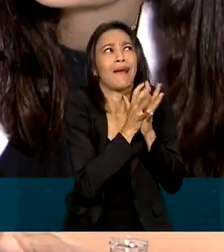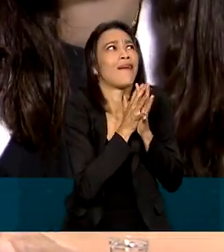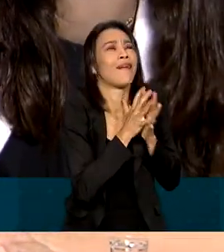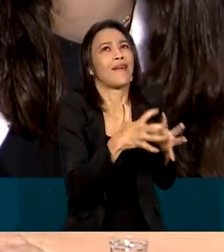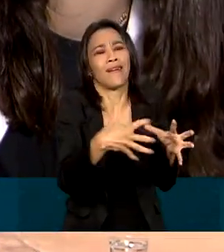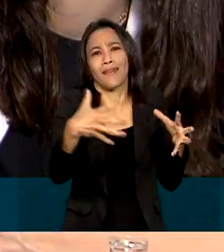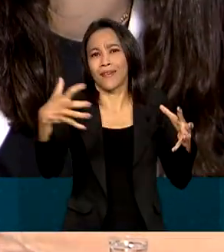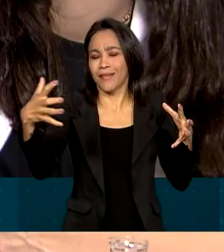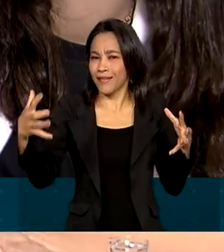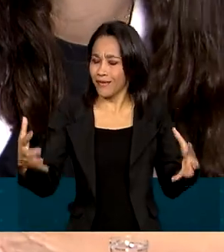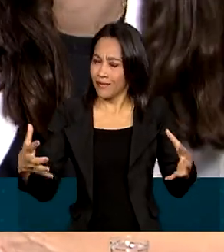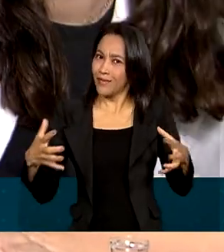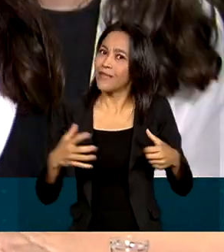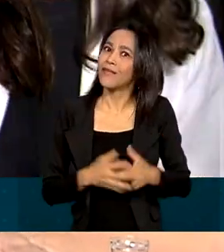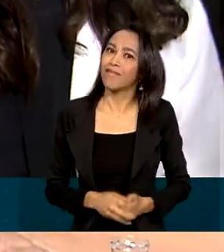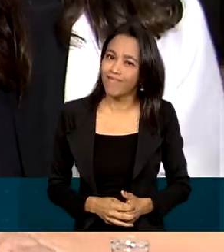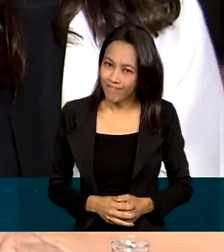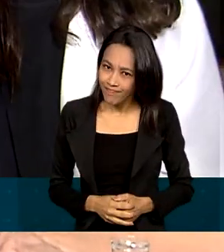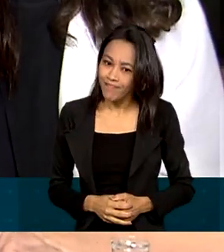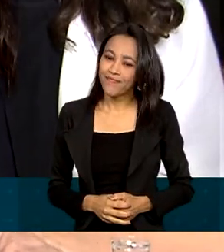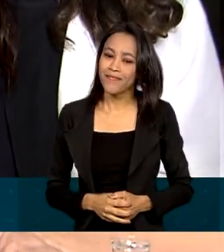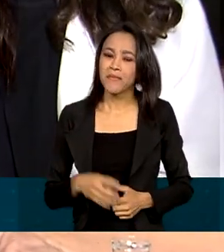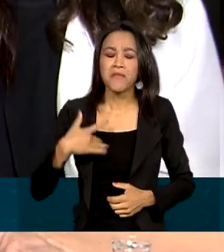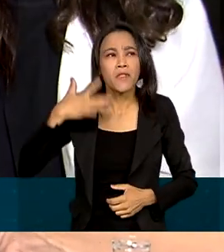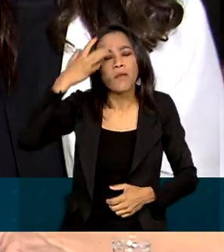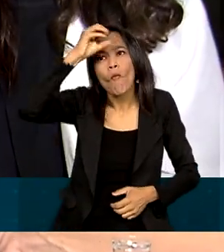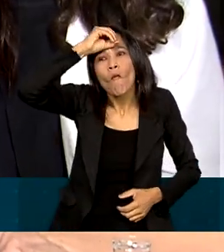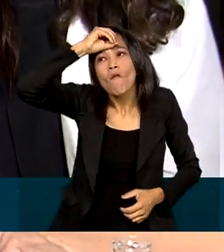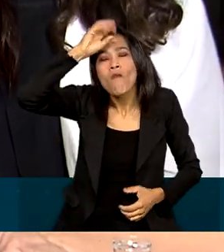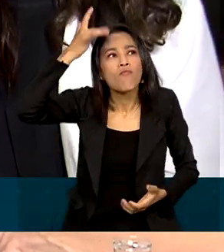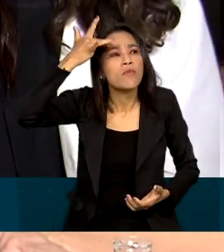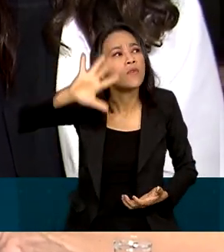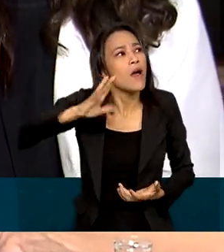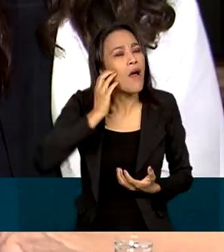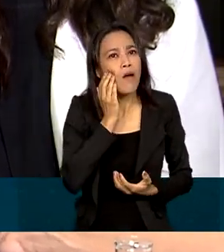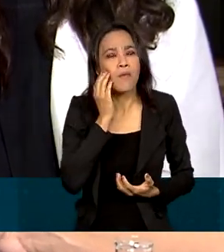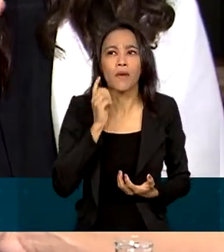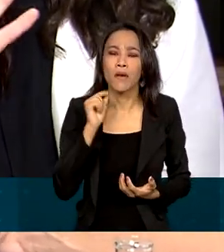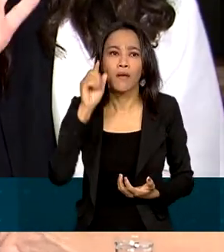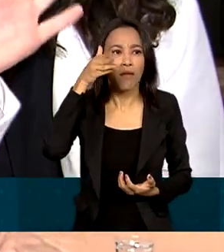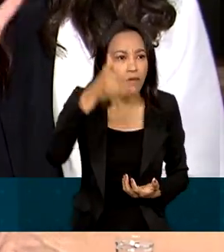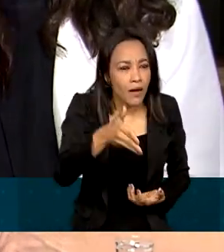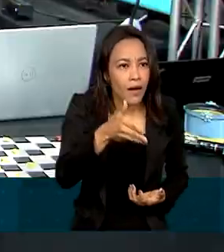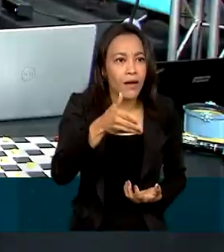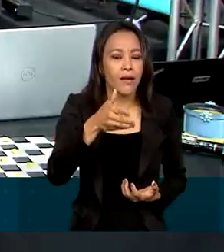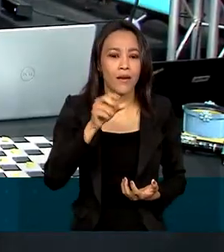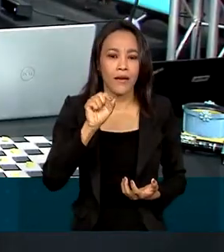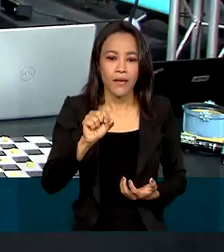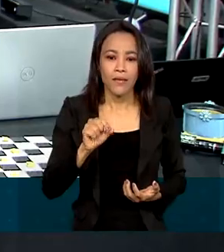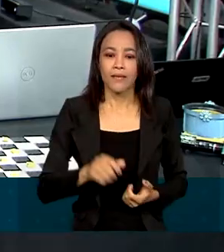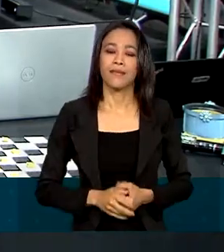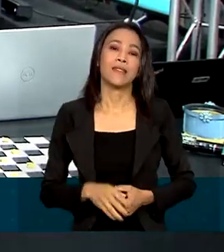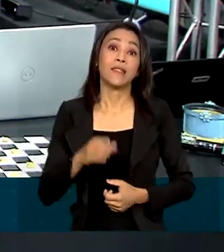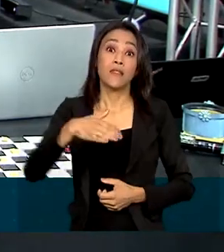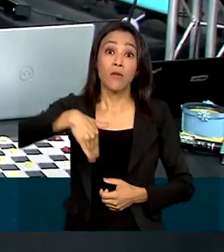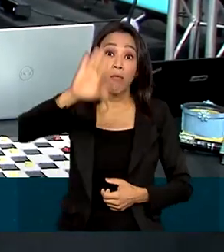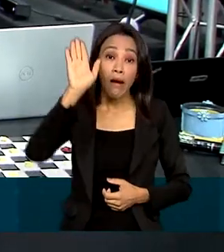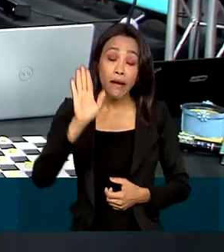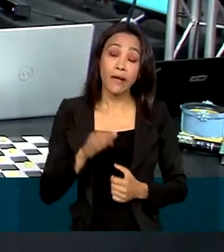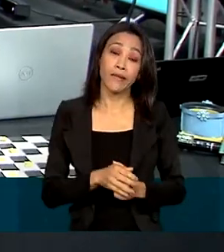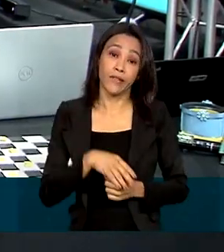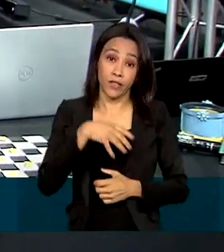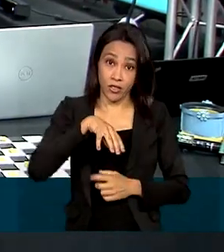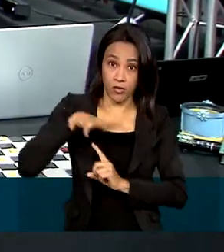enorme, enorme, imenso. Você nem sabe se você vai ali, vai cá. São mais de 100